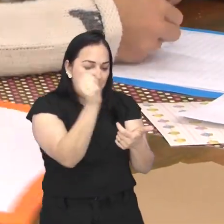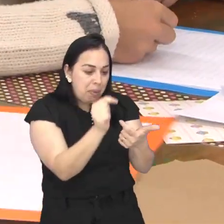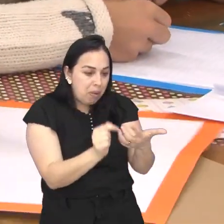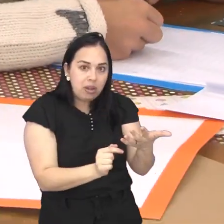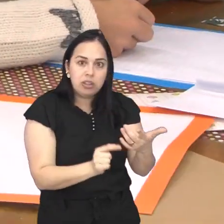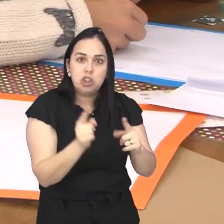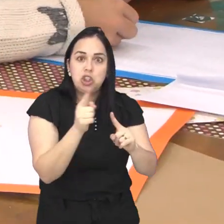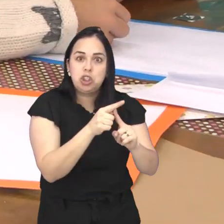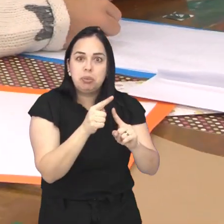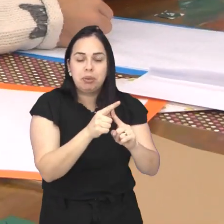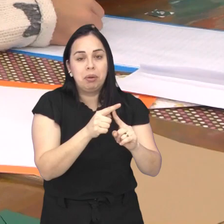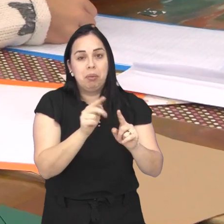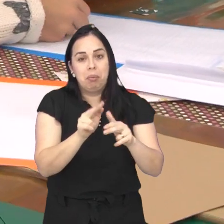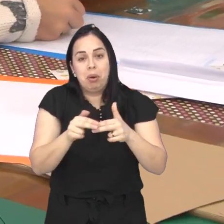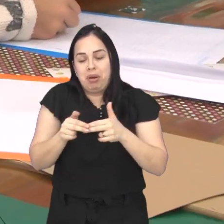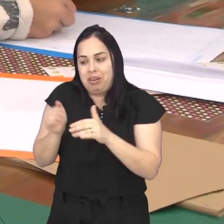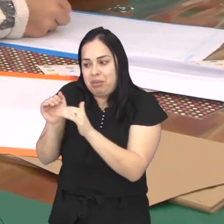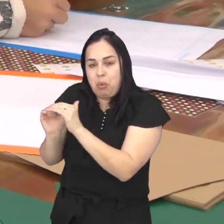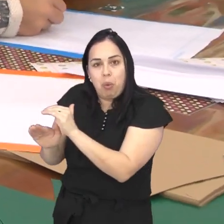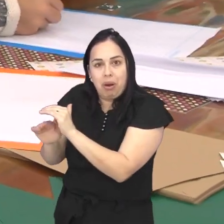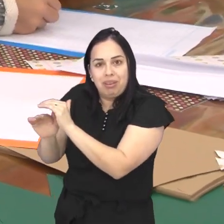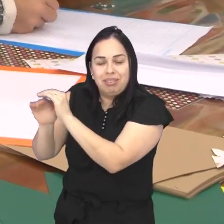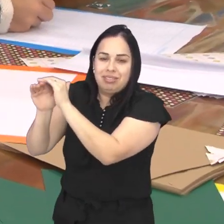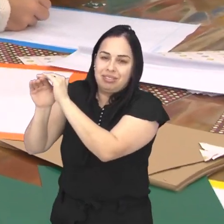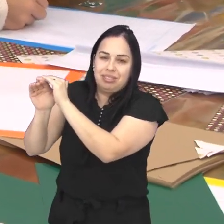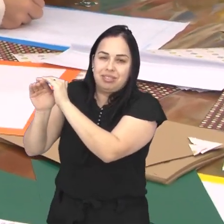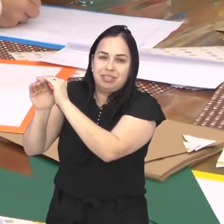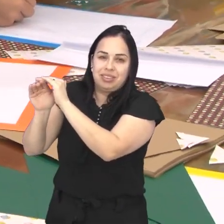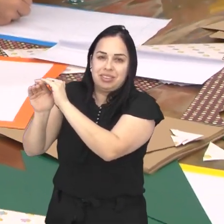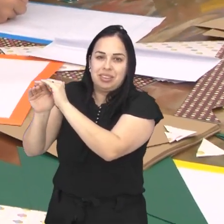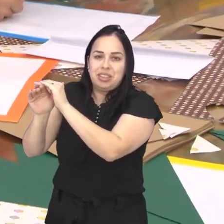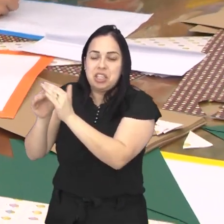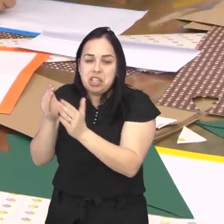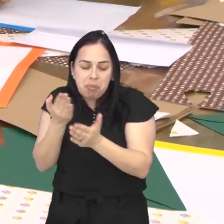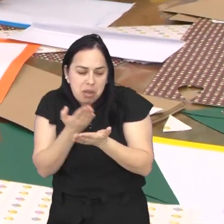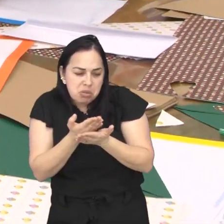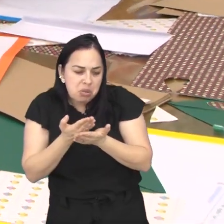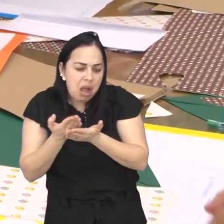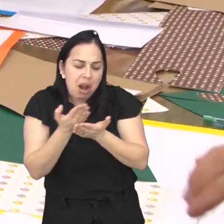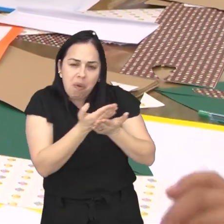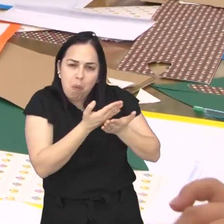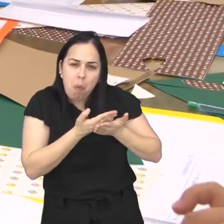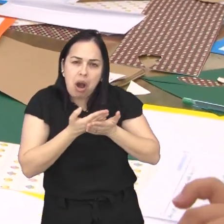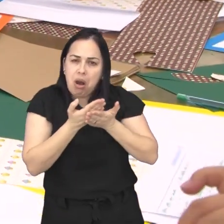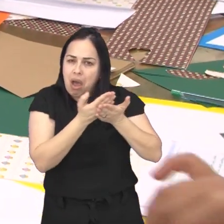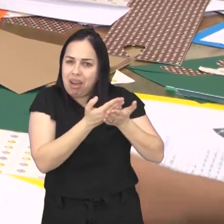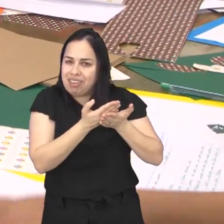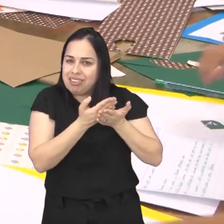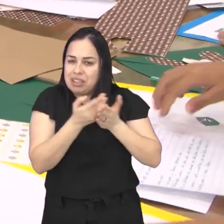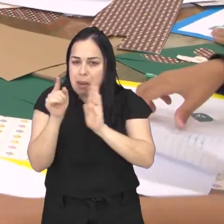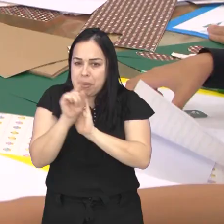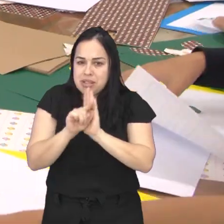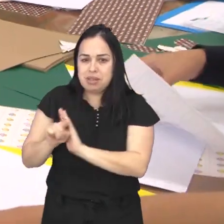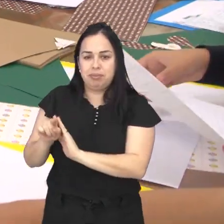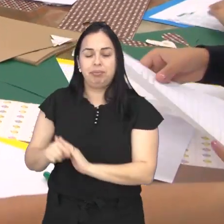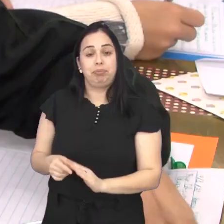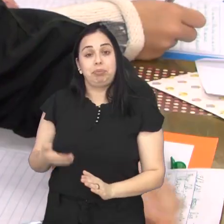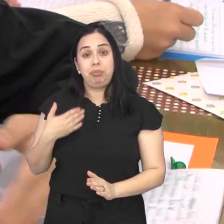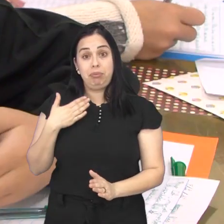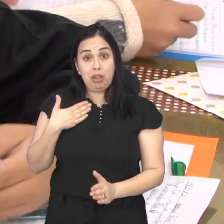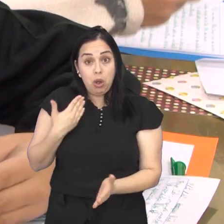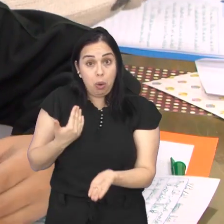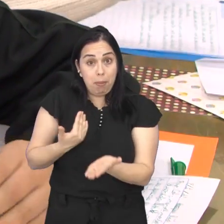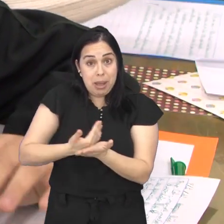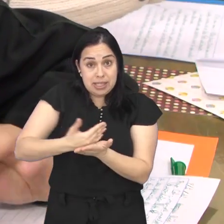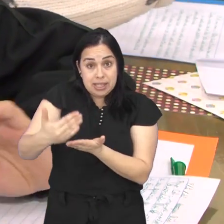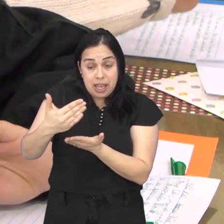e conta que desde então entrou para a filatelia, que é a prática de estudar e colecionar os selos.